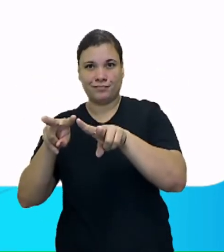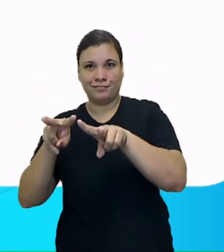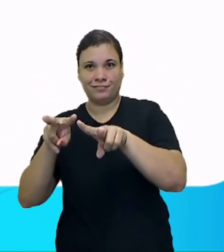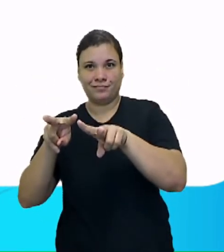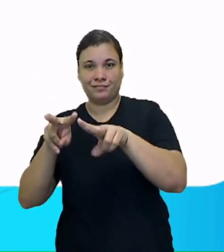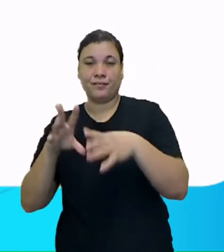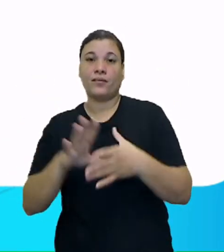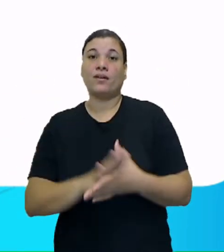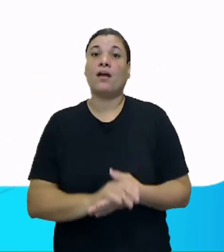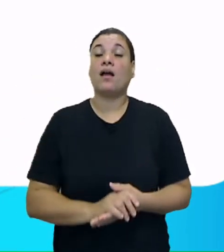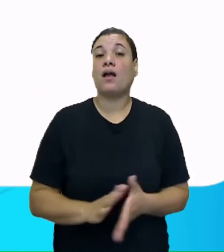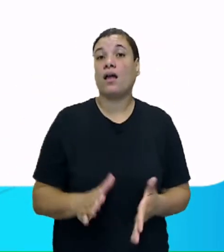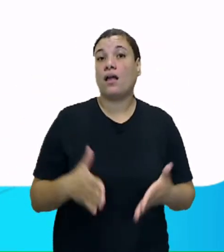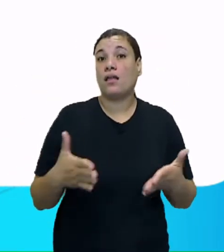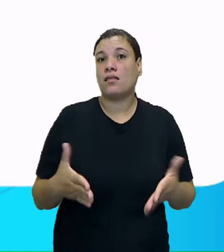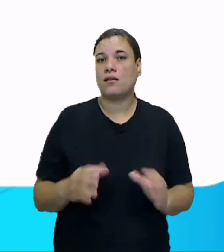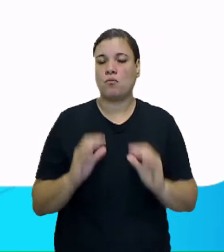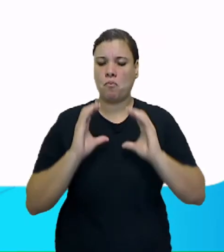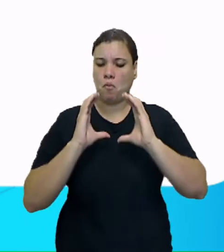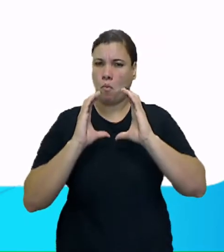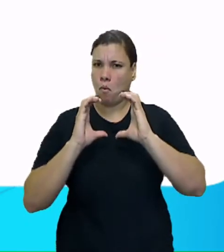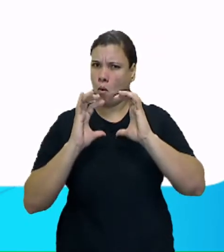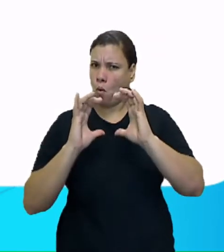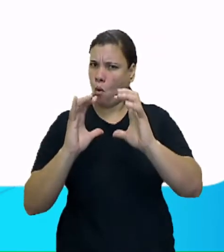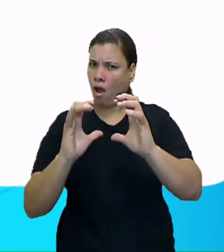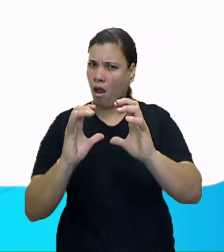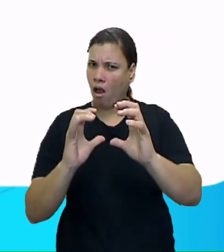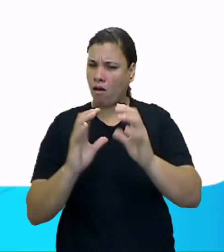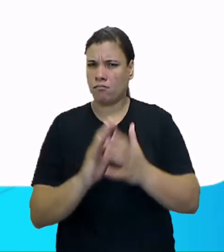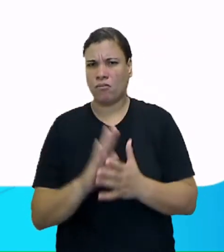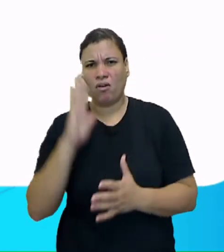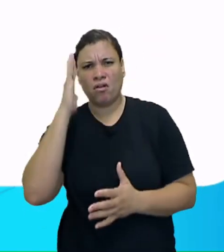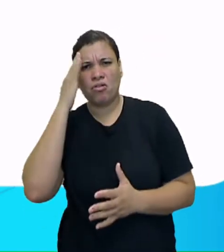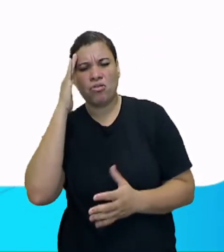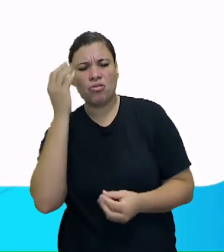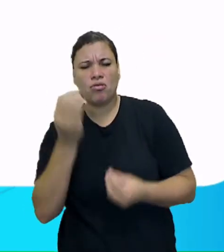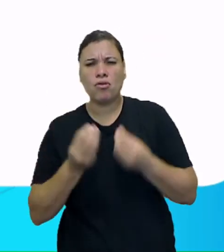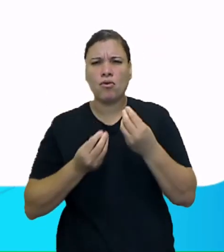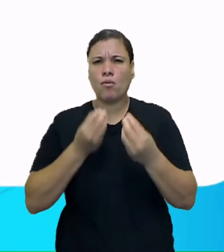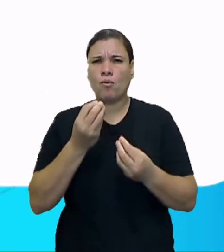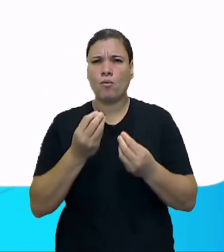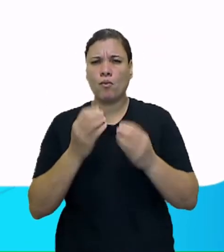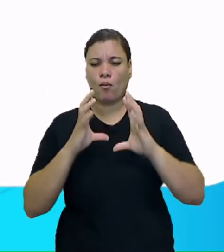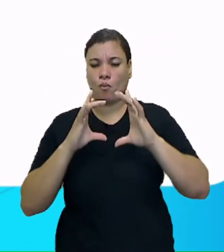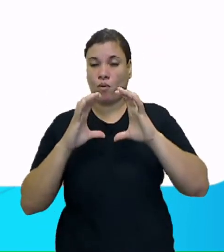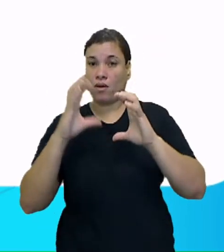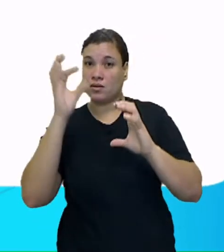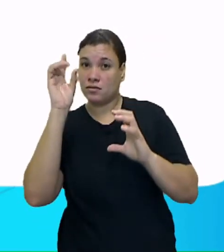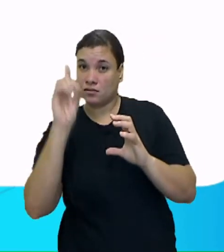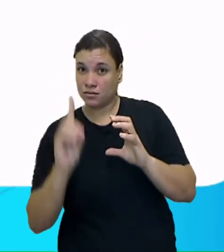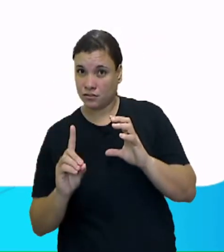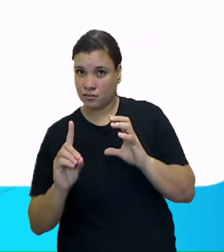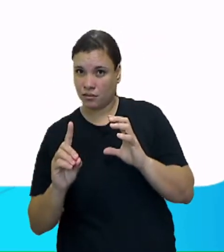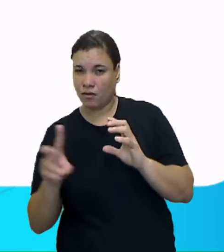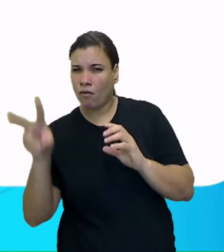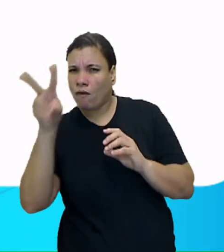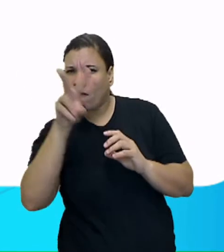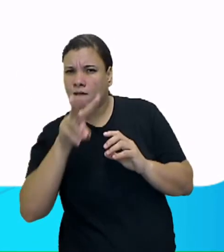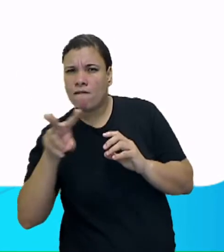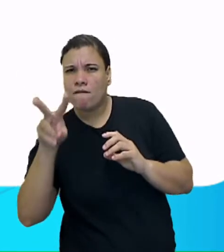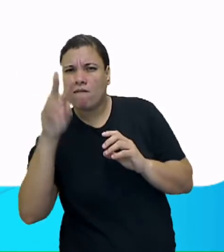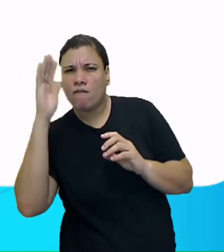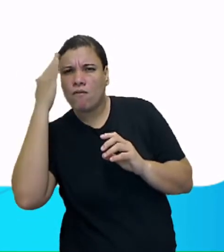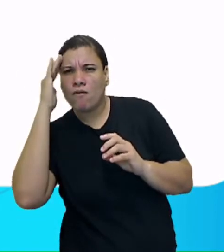lado direito, responsável por entender e interpretar figuras, e o lado esquerdo, que